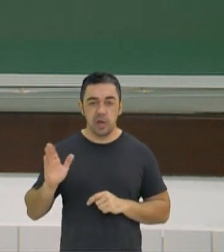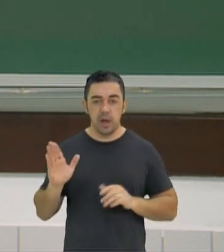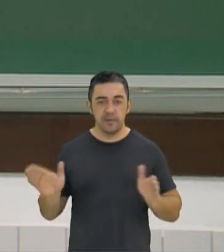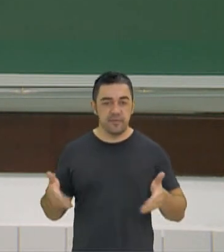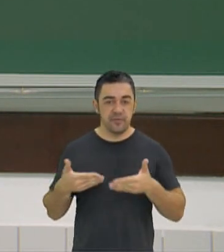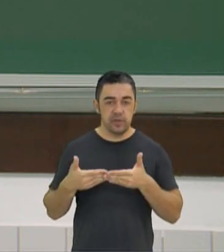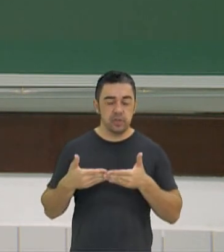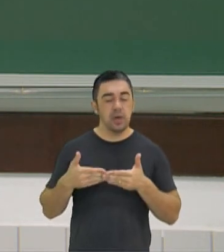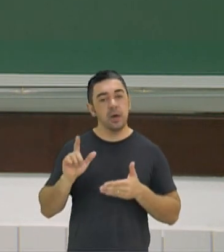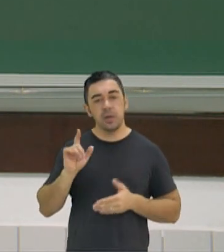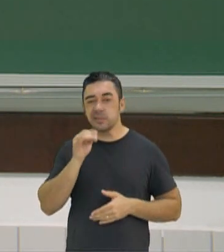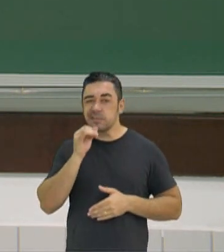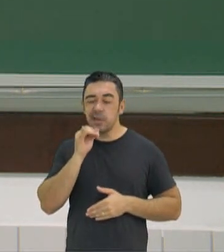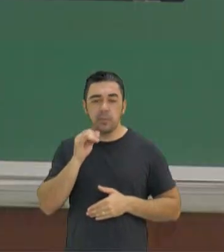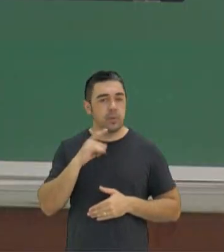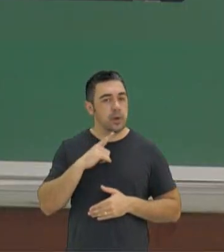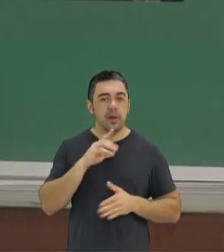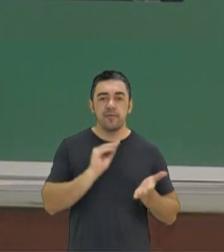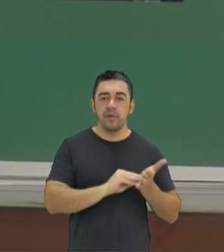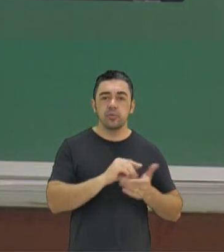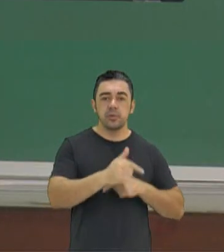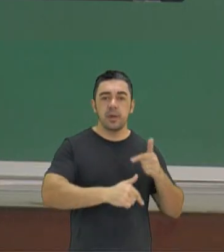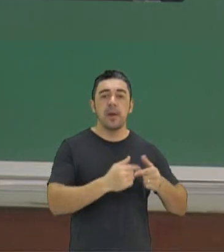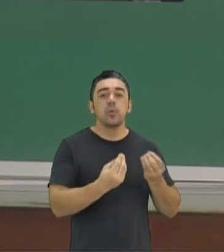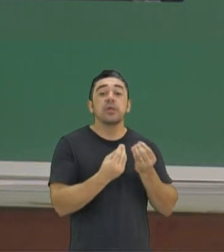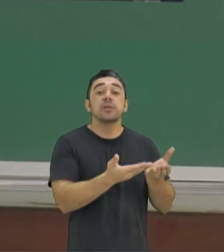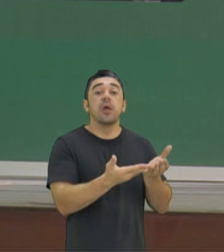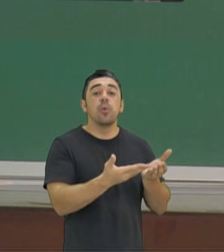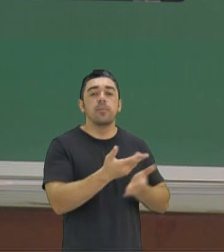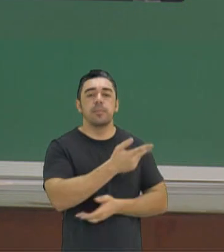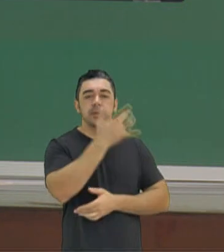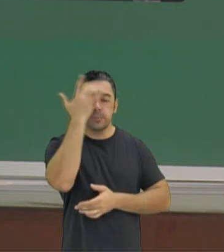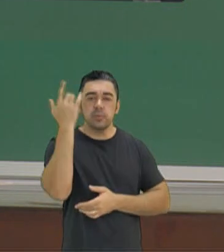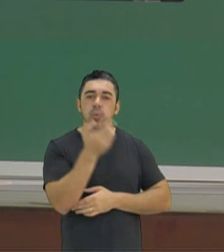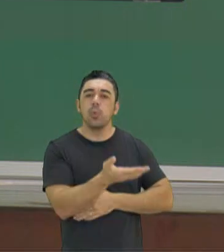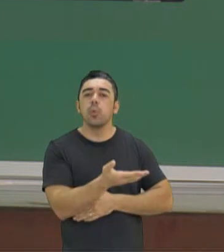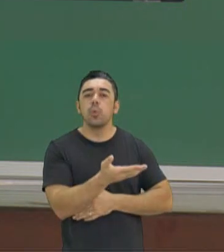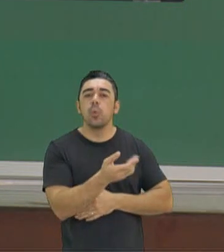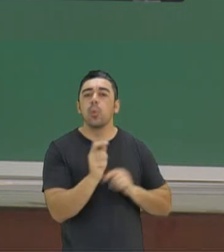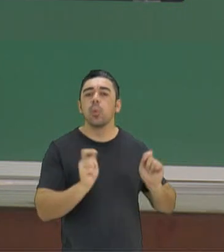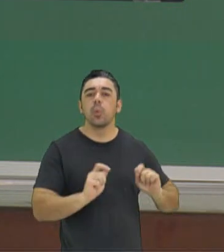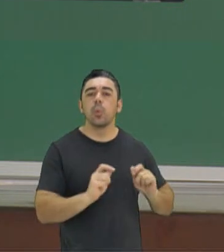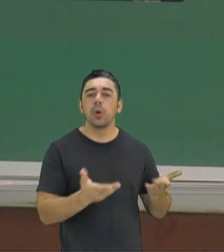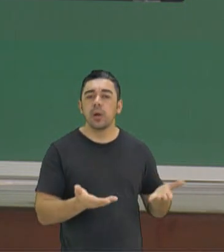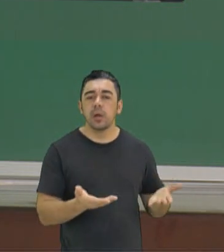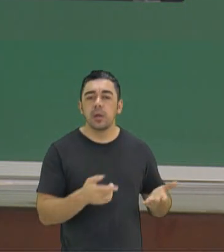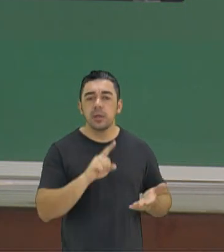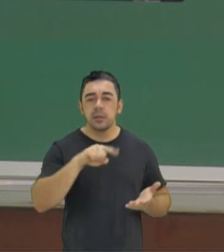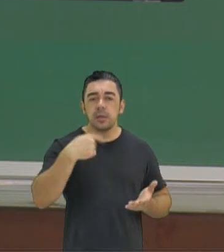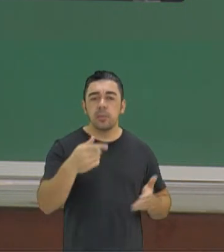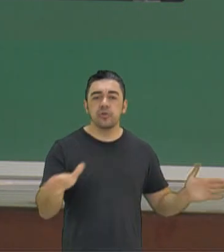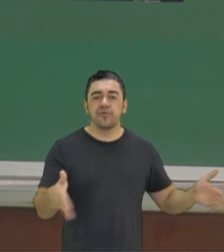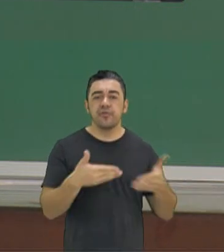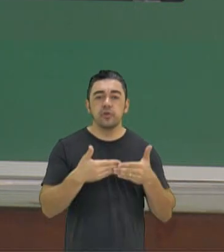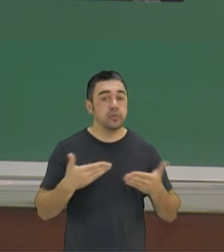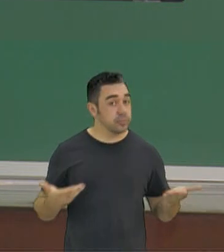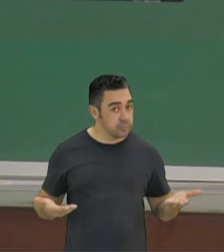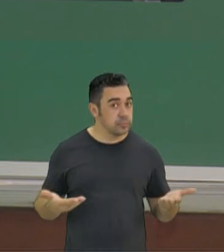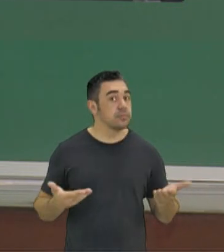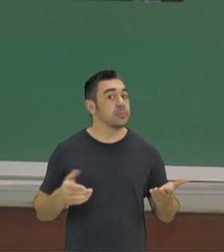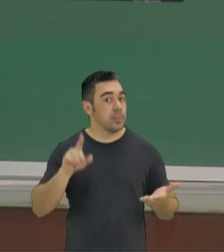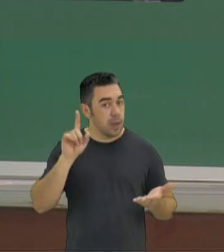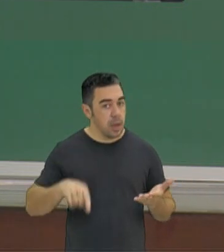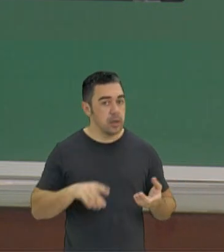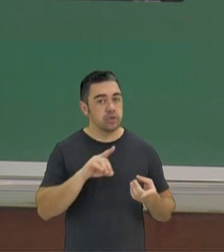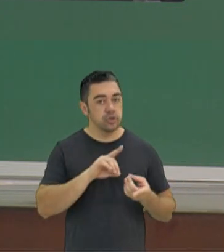essas pessoas ficaram sem emprego. O que foi oferecido a elas? Quais as possibilidades que elas teriam pós o fechamento? Isso é uma